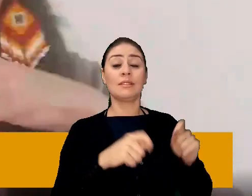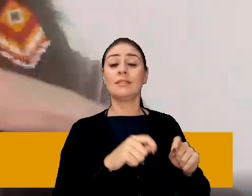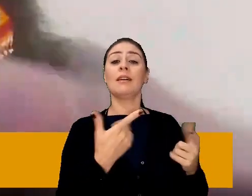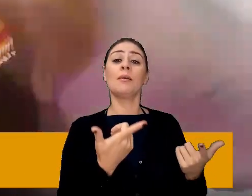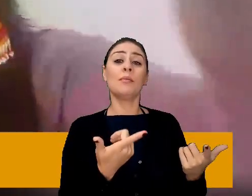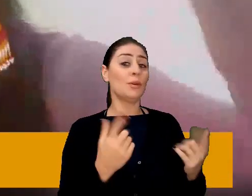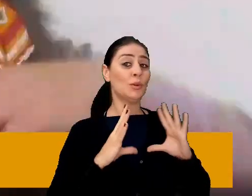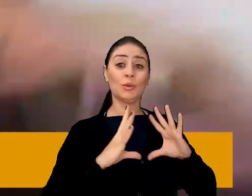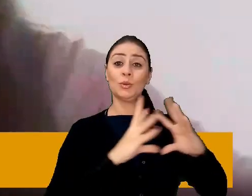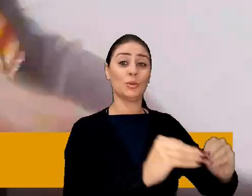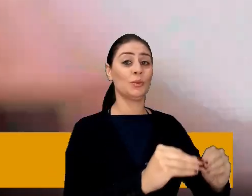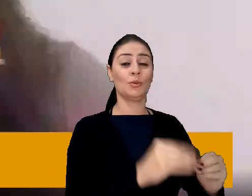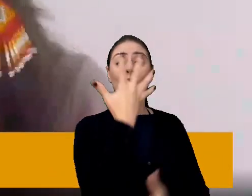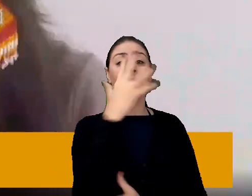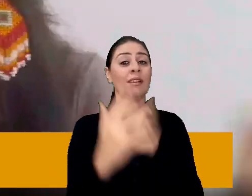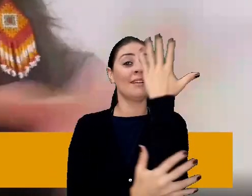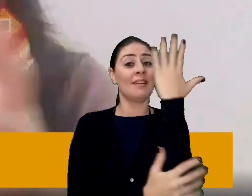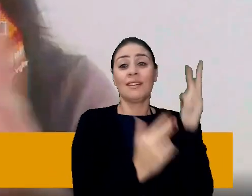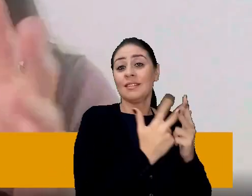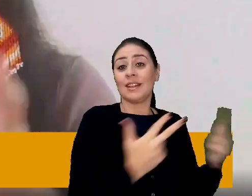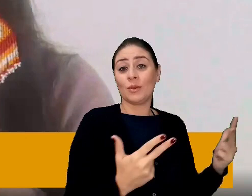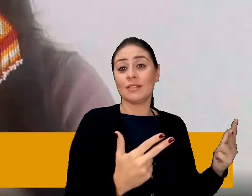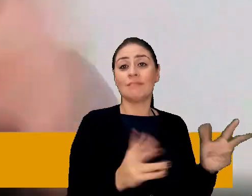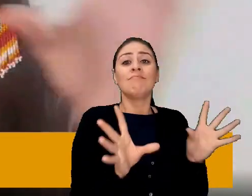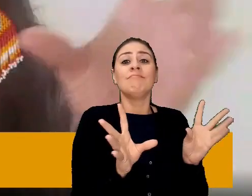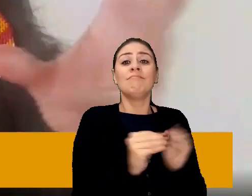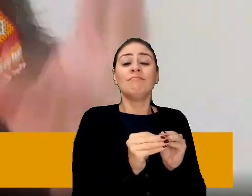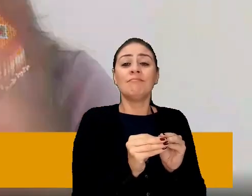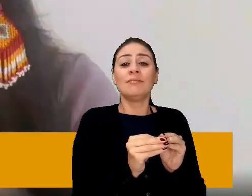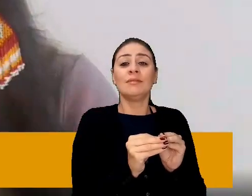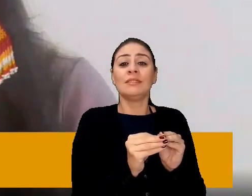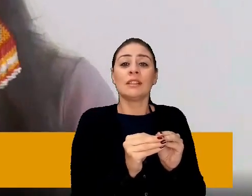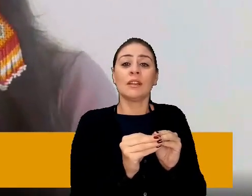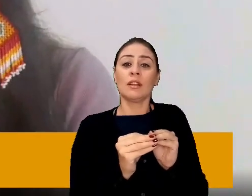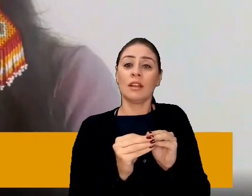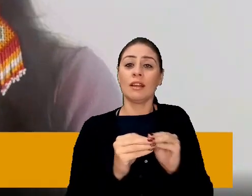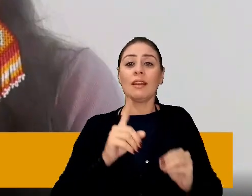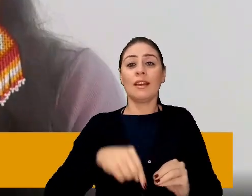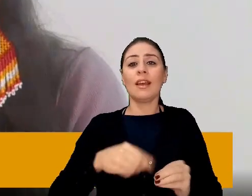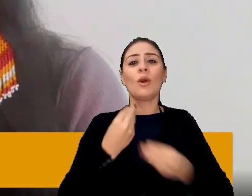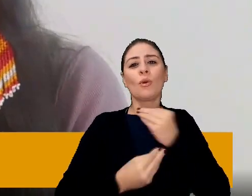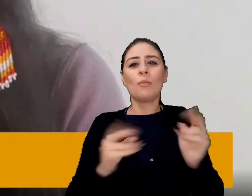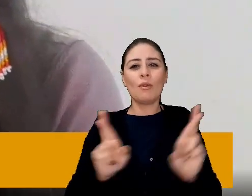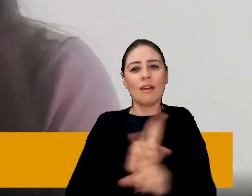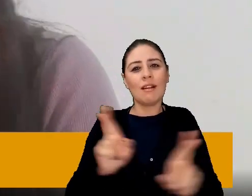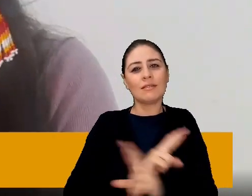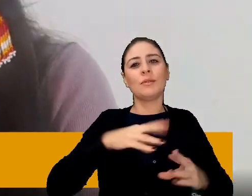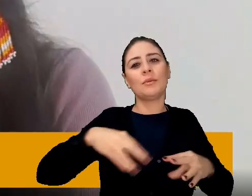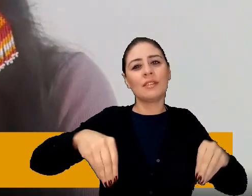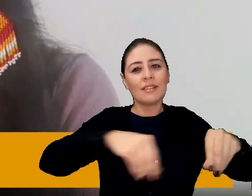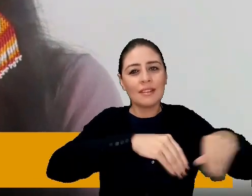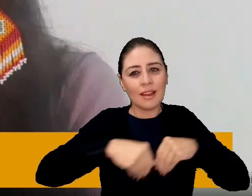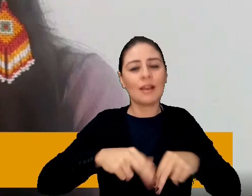ar, é a fotossíntese, é tudo. Resumindo, naquele modo de se